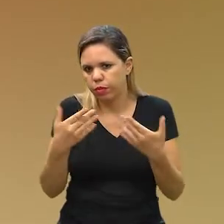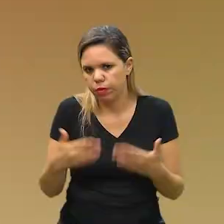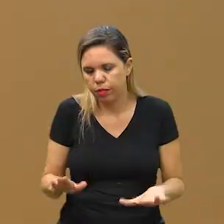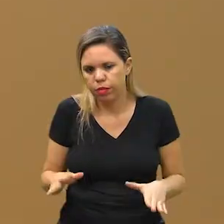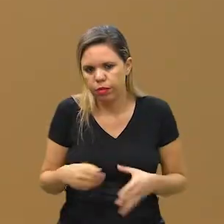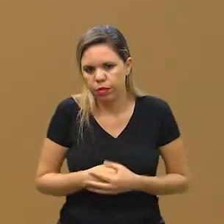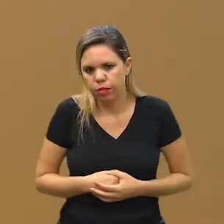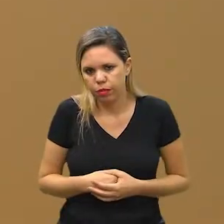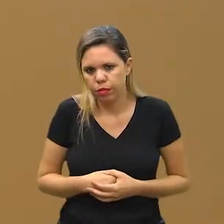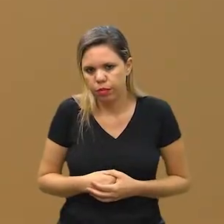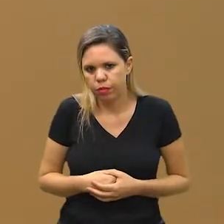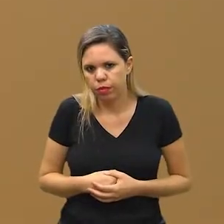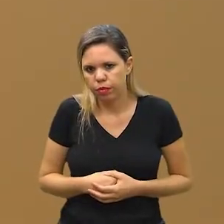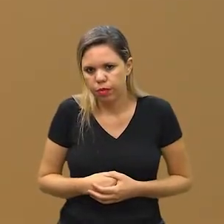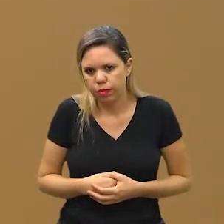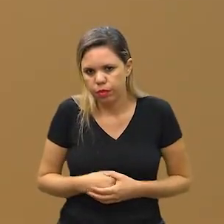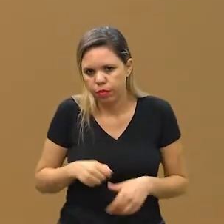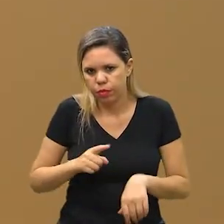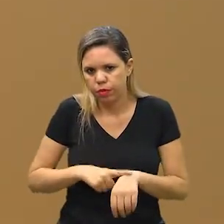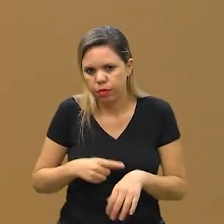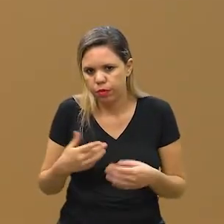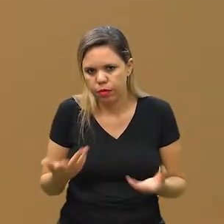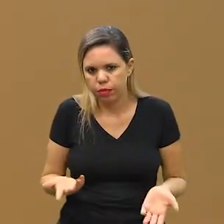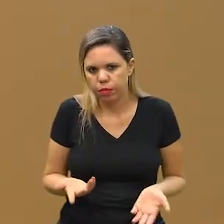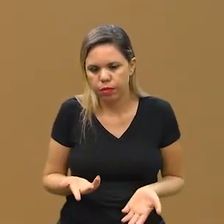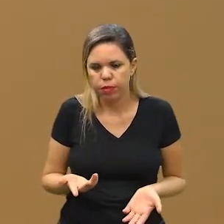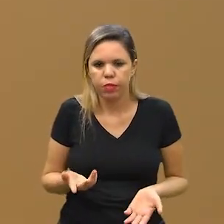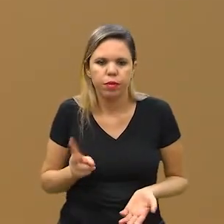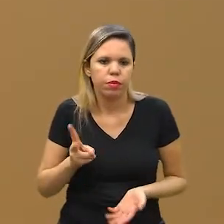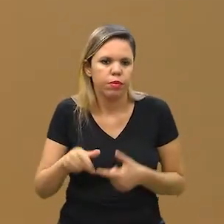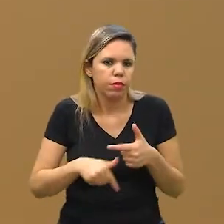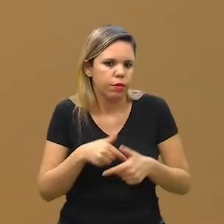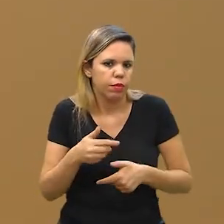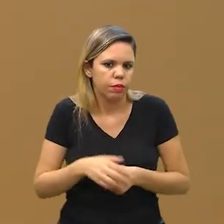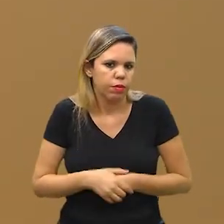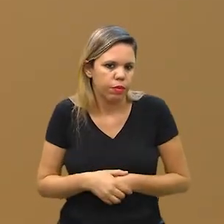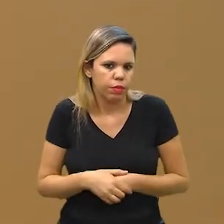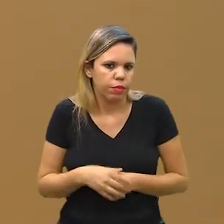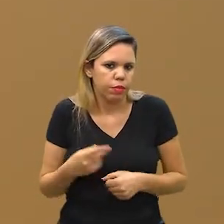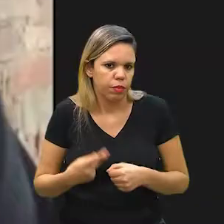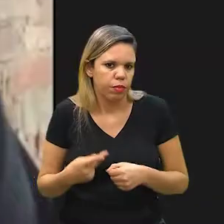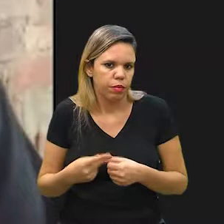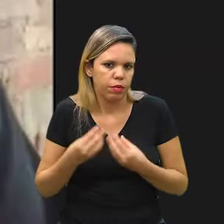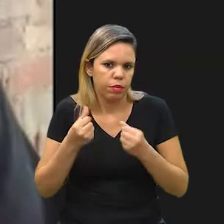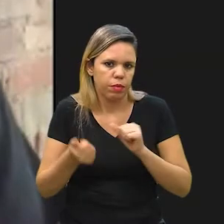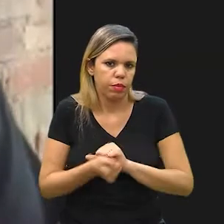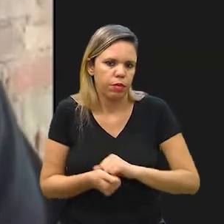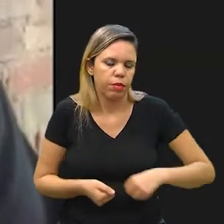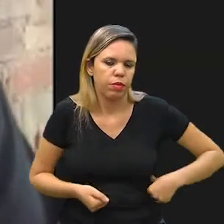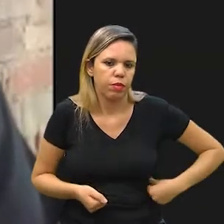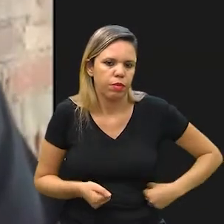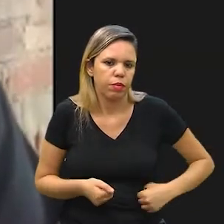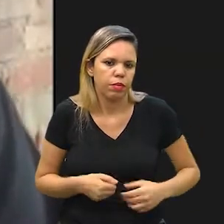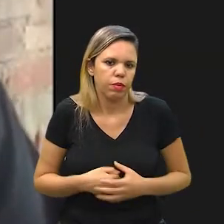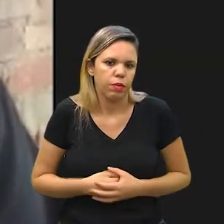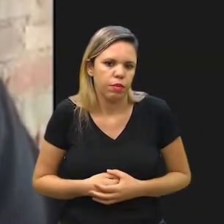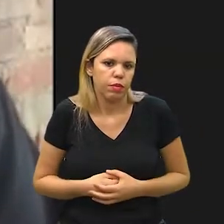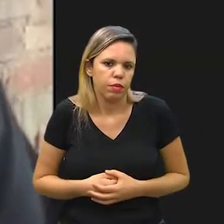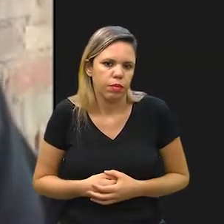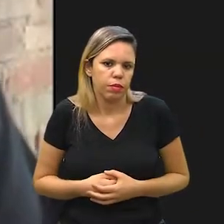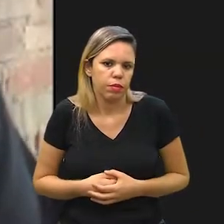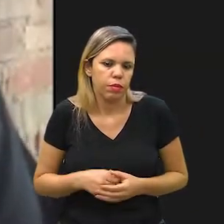tem na hora, mas assim, a gente sempre trabalha com produtos de qualidade